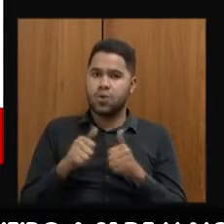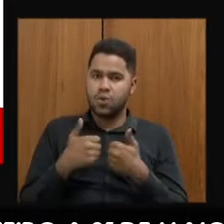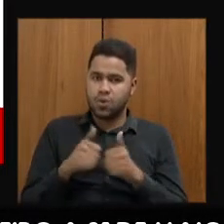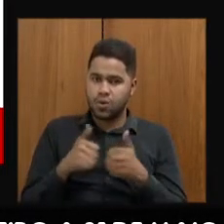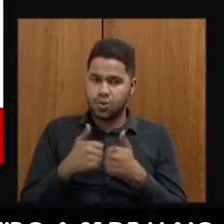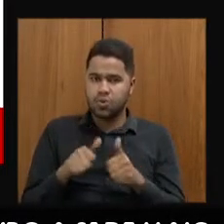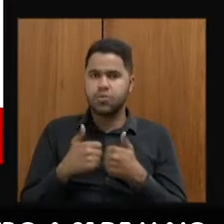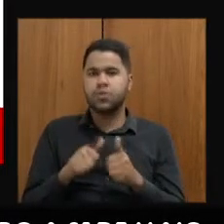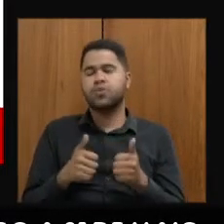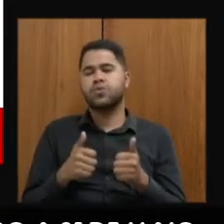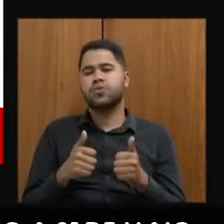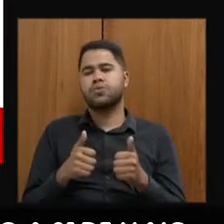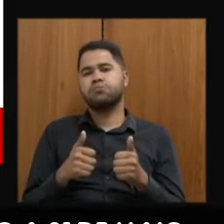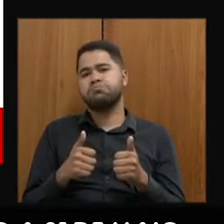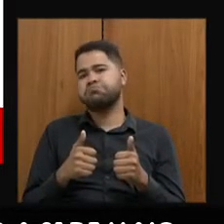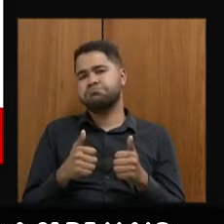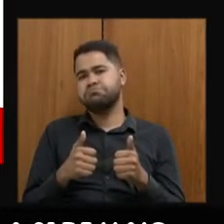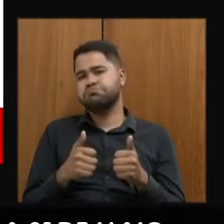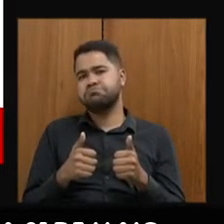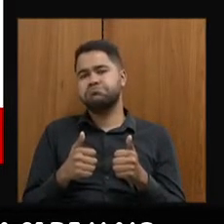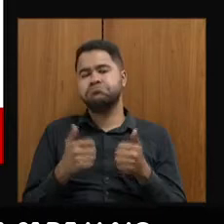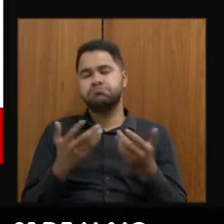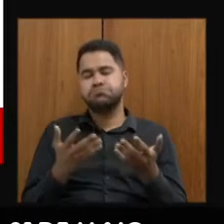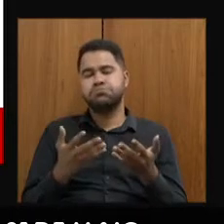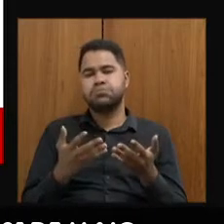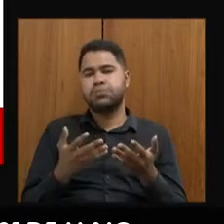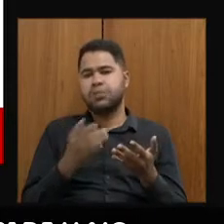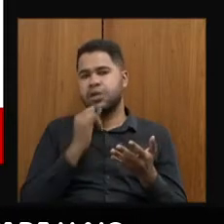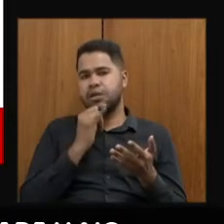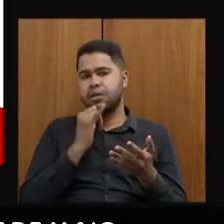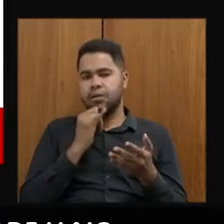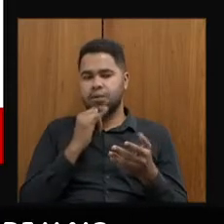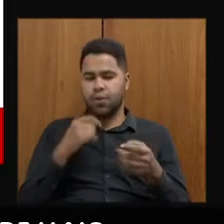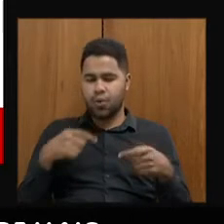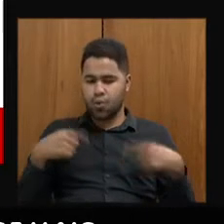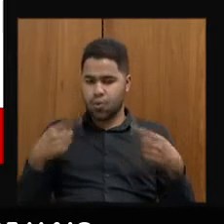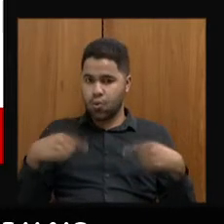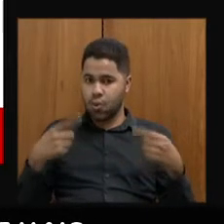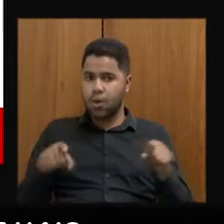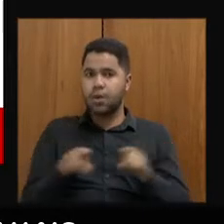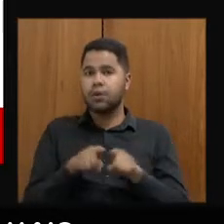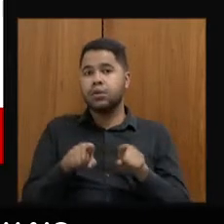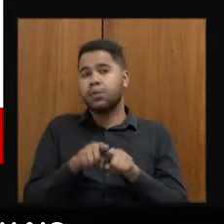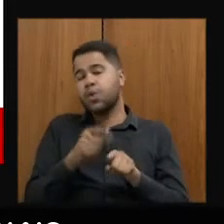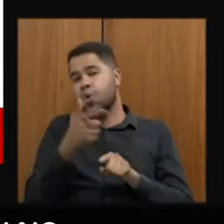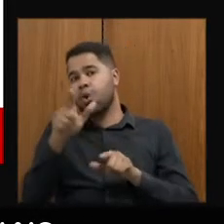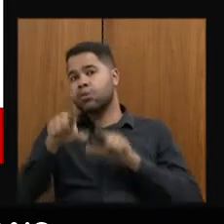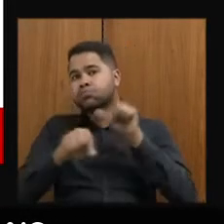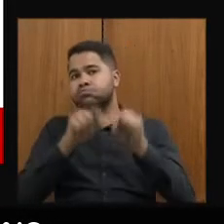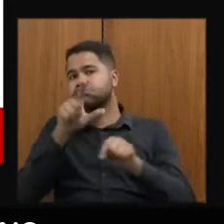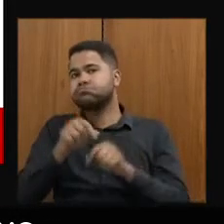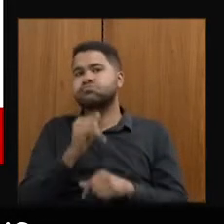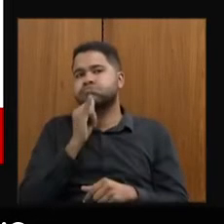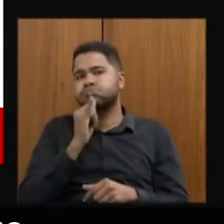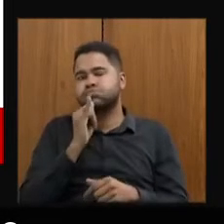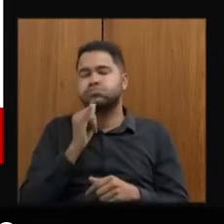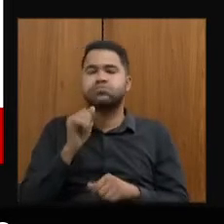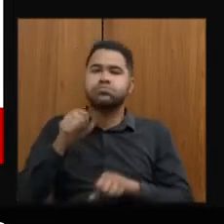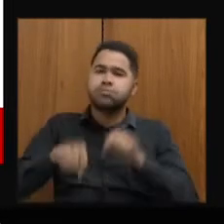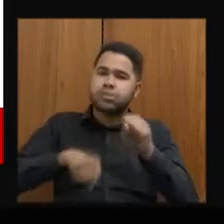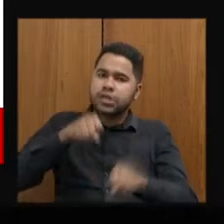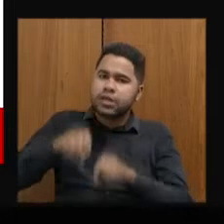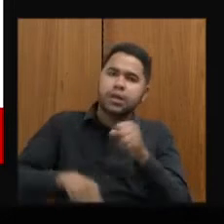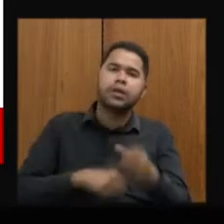transporte coletivo Sobre Rodas né sobre pneus vão dizer assim além de transportes alternativos como bicicletas